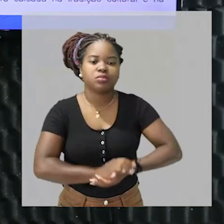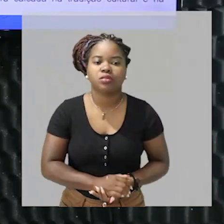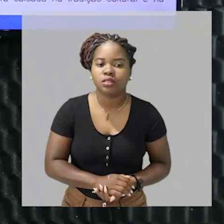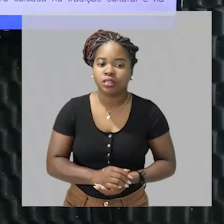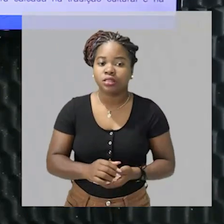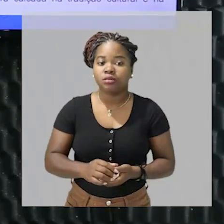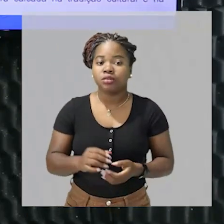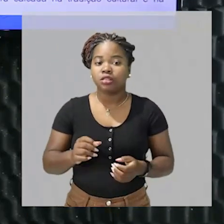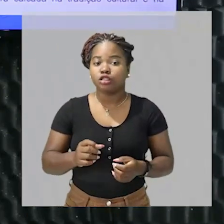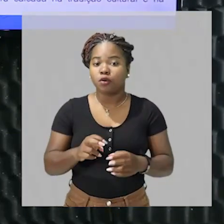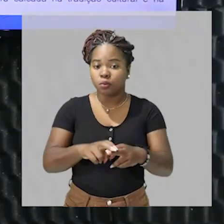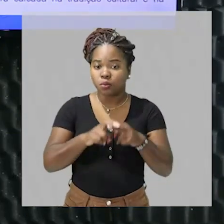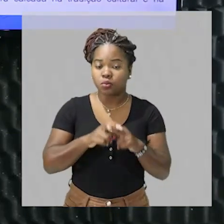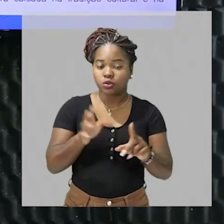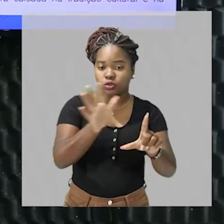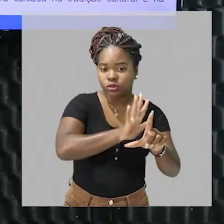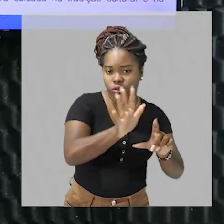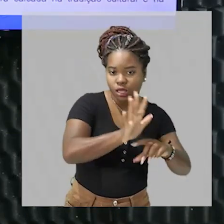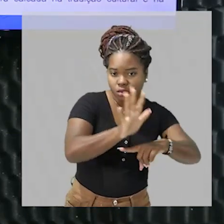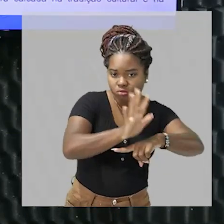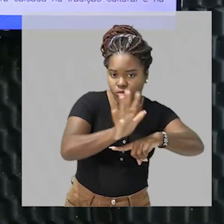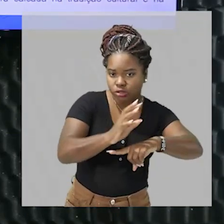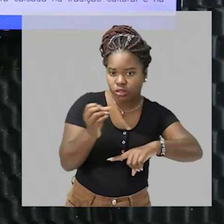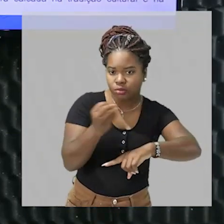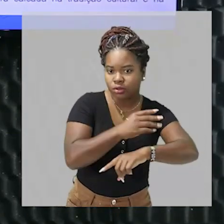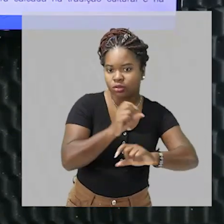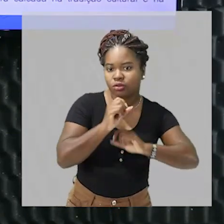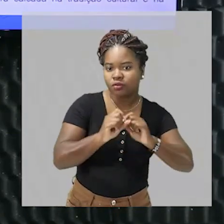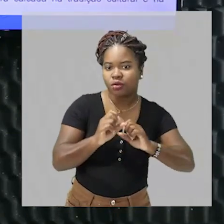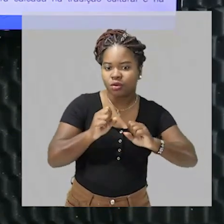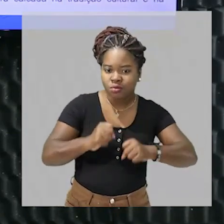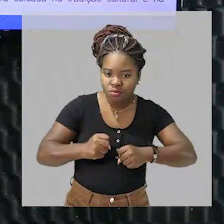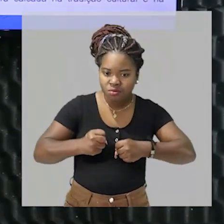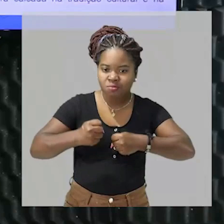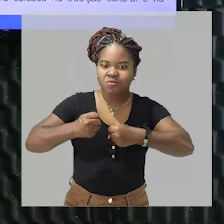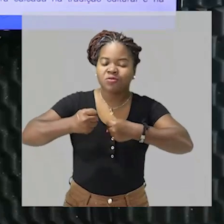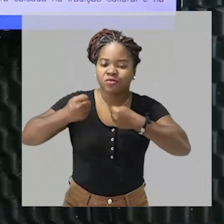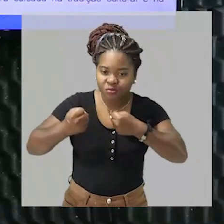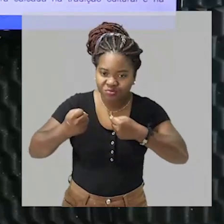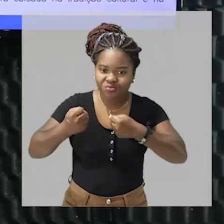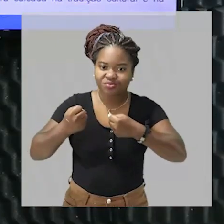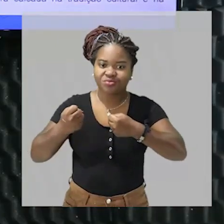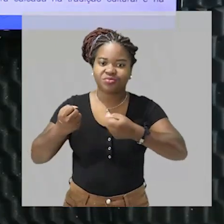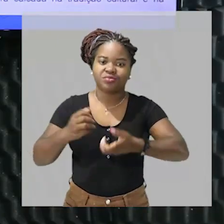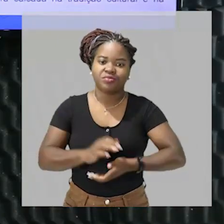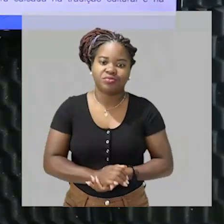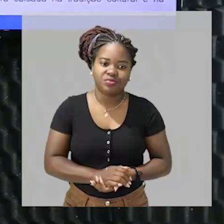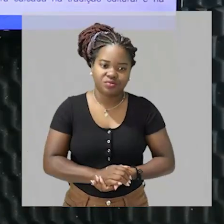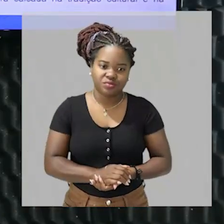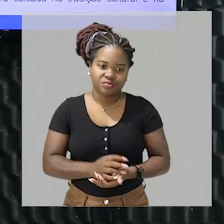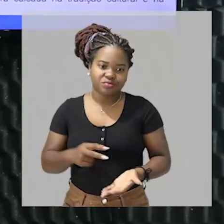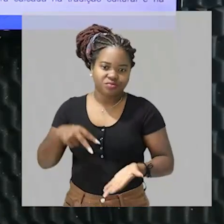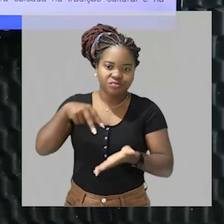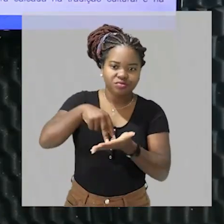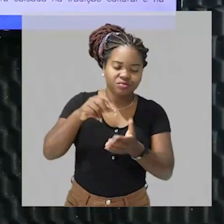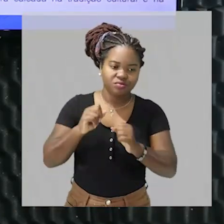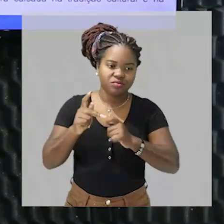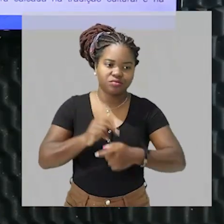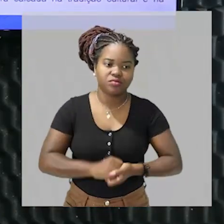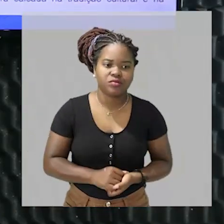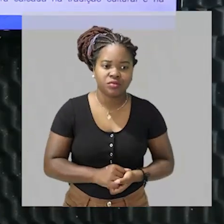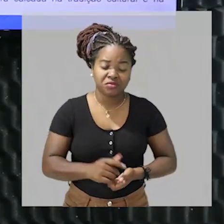ditadura. Então, ele marca um processo de mudança muito grande. Nos anos 80, tinha gente que não conseguia assistir